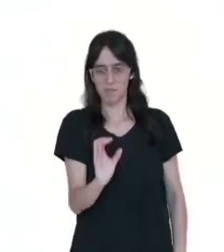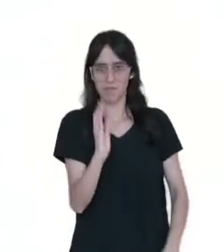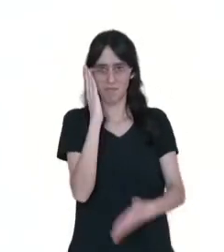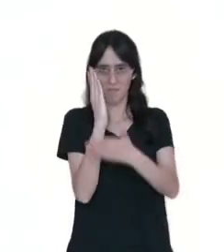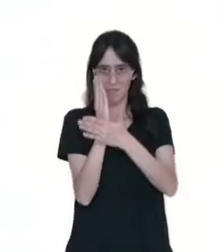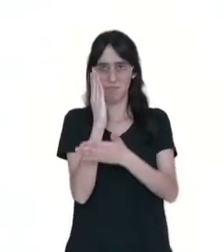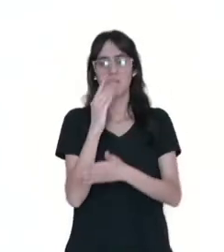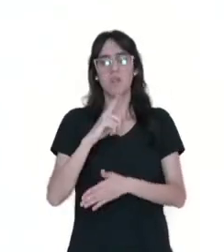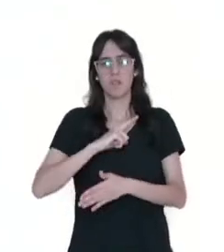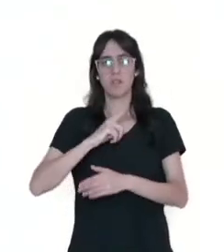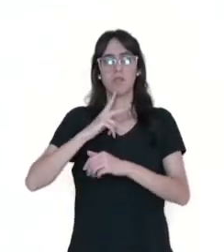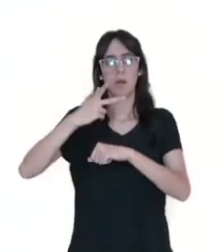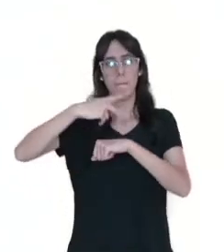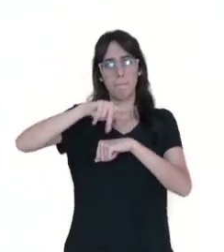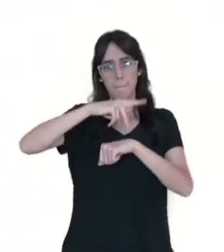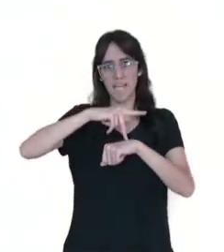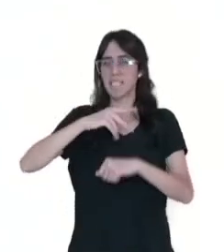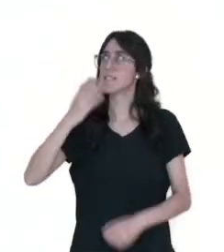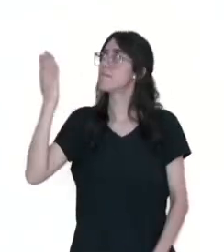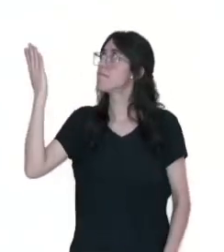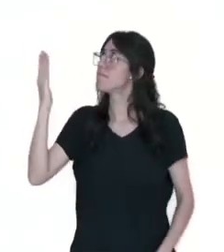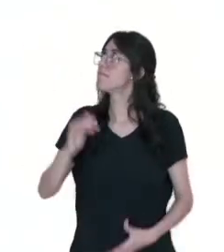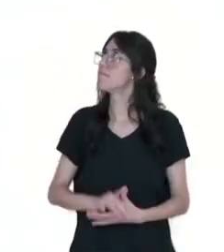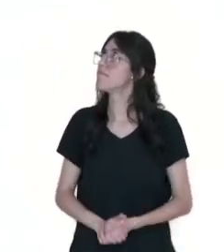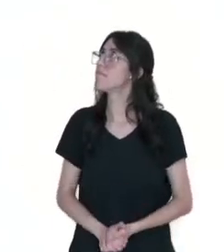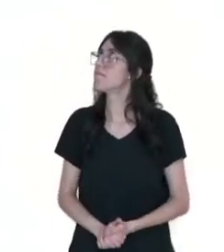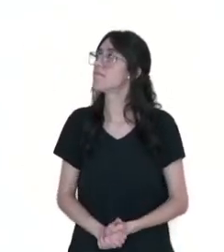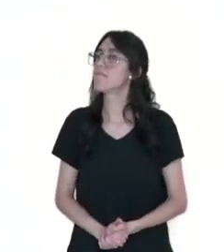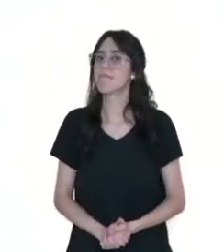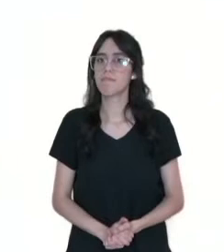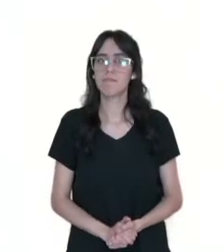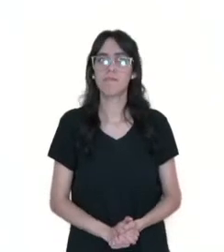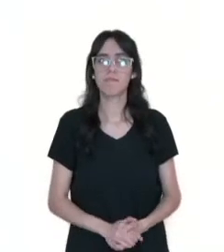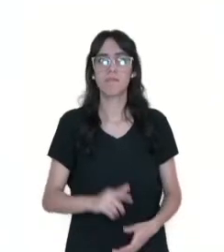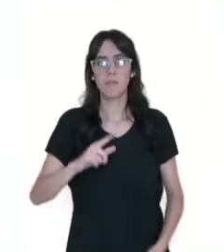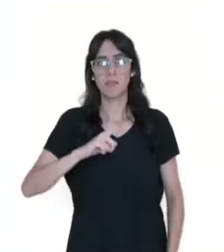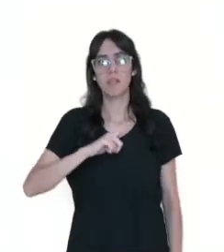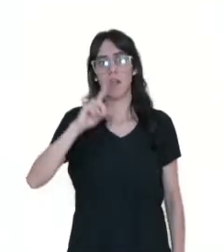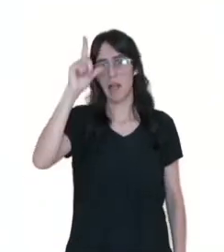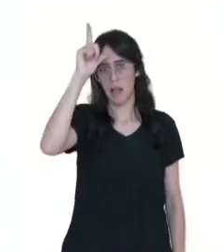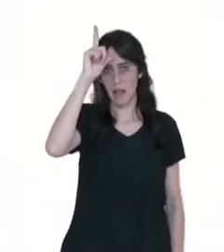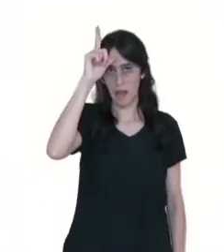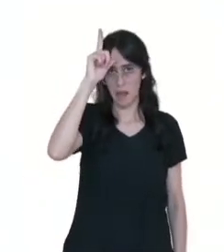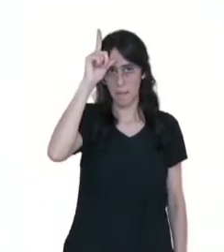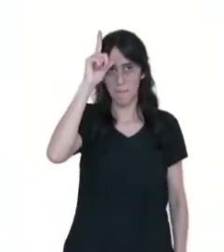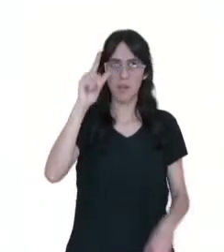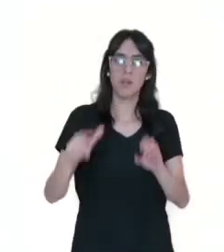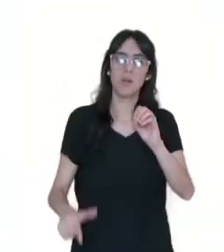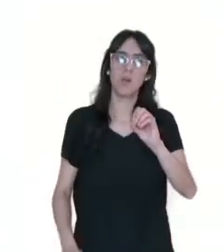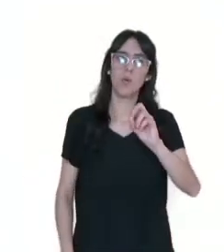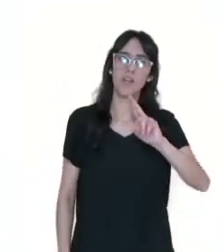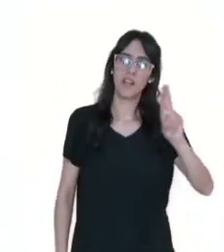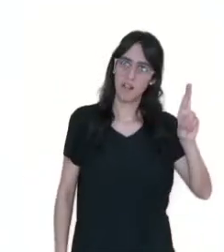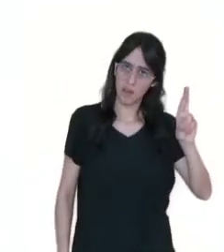Soviética, todos eles aqui marcadinhos para você. Então você tem a Alemanha